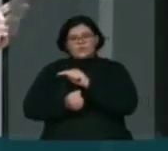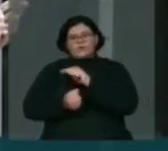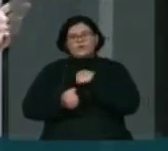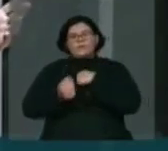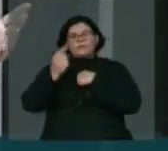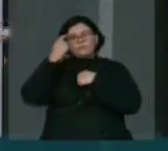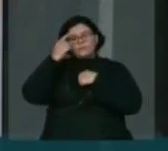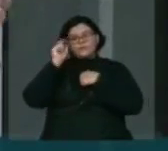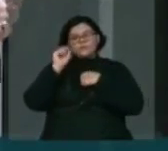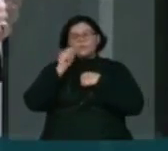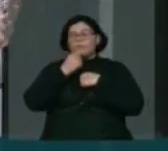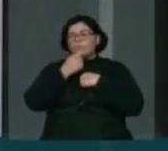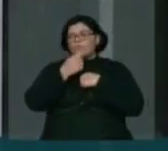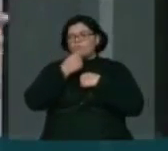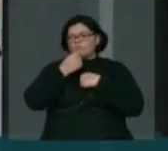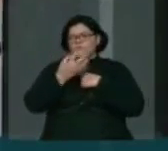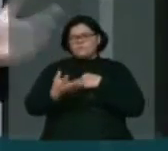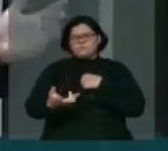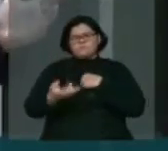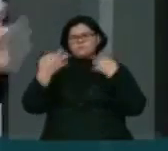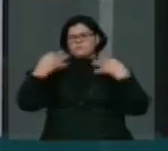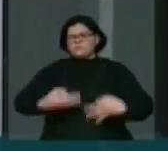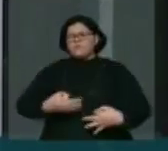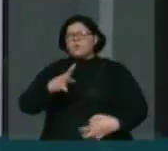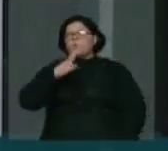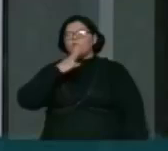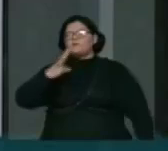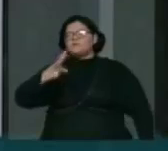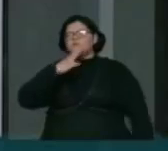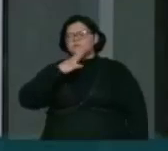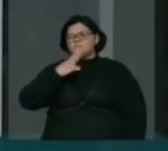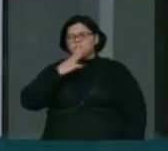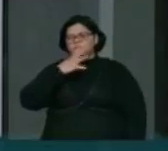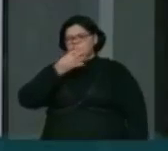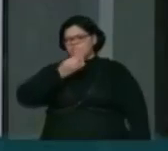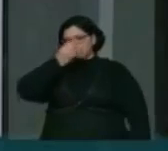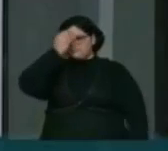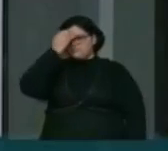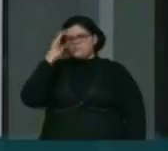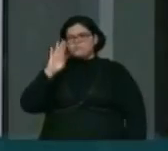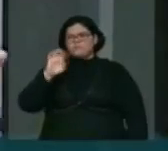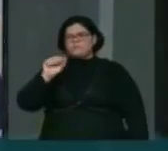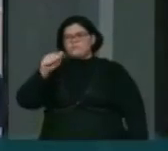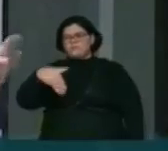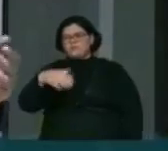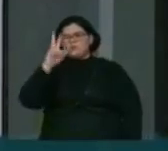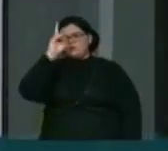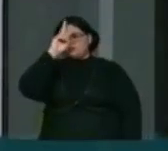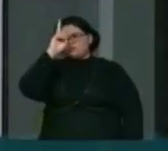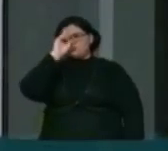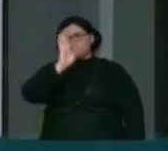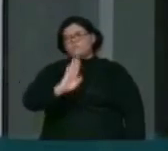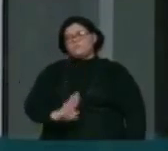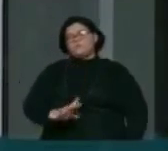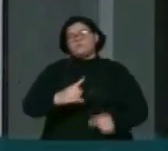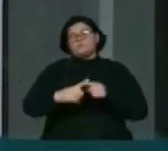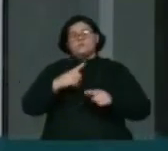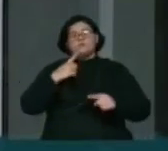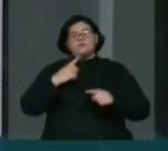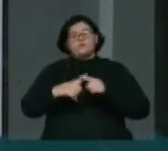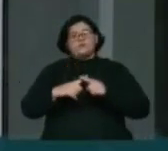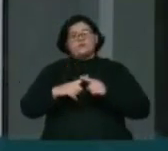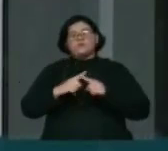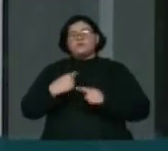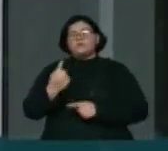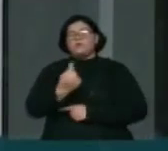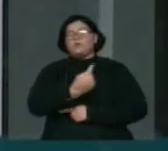figura grandiosa e, ao mesmo tempo, trágica da história do Brasil. Porque todos nós, naquele momento, e durante todo